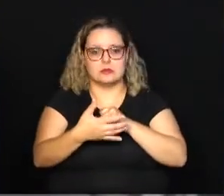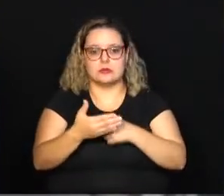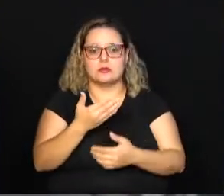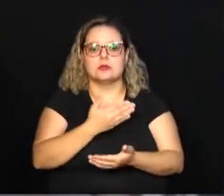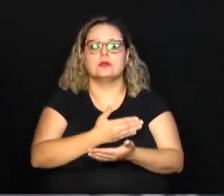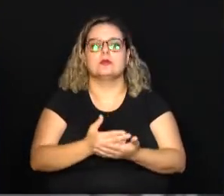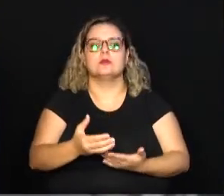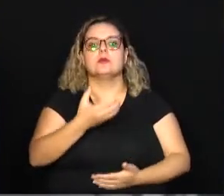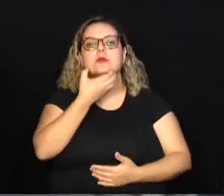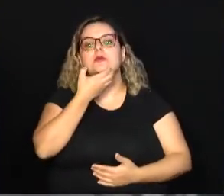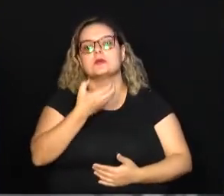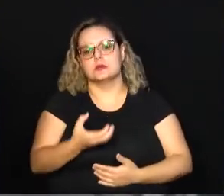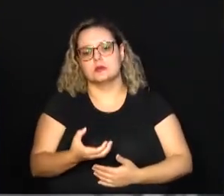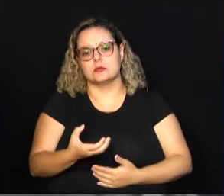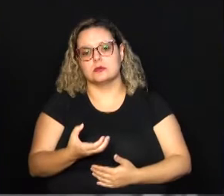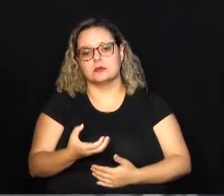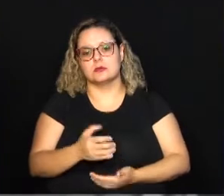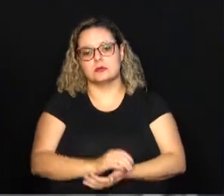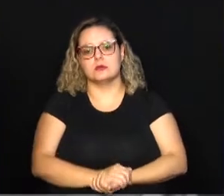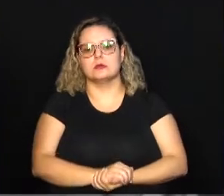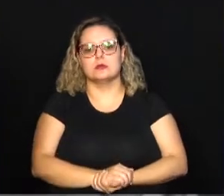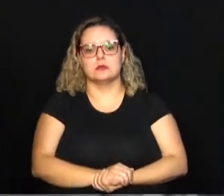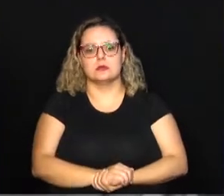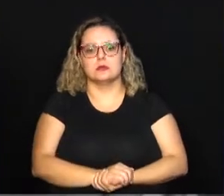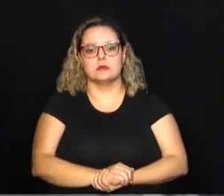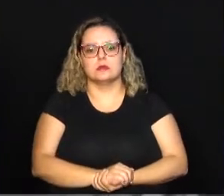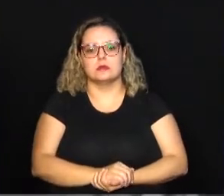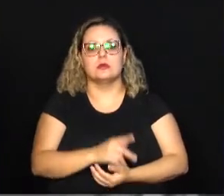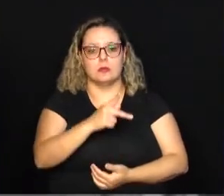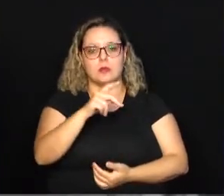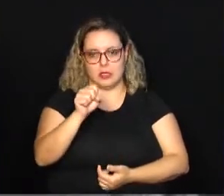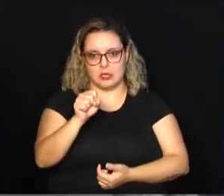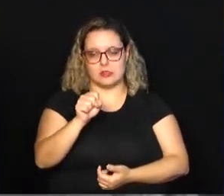dezembro. Quando eu falo porta, desculpa, a porta dos prontos-socorros.